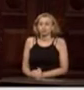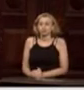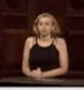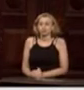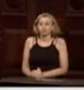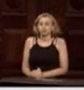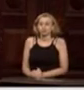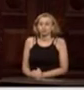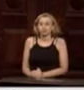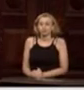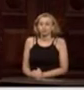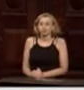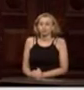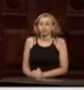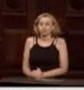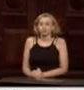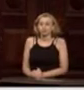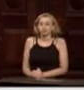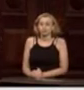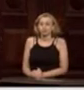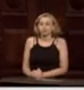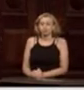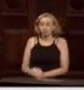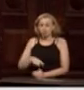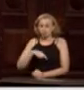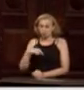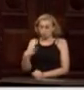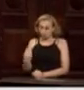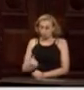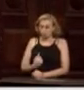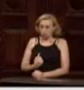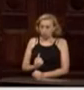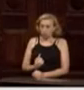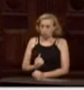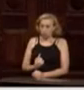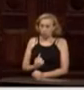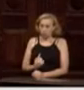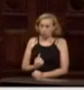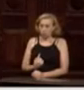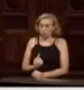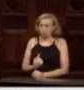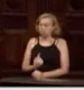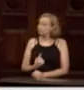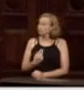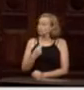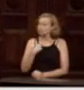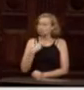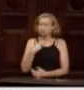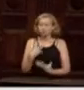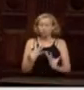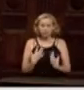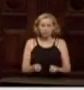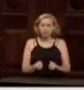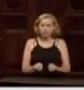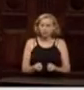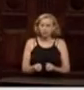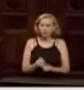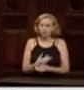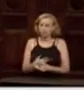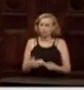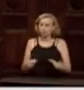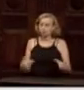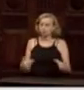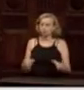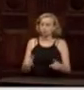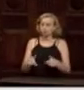que deve ser tomado e que nós, em hipótese nenhuma, aceitamos que conclusões precipitadas